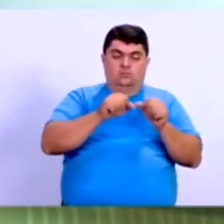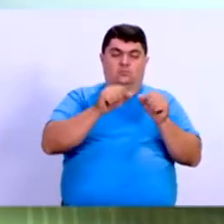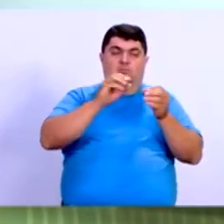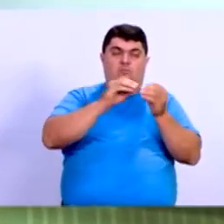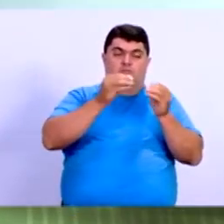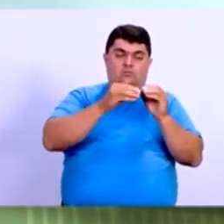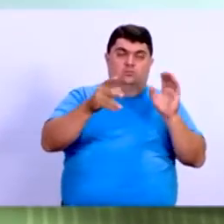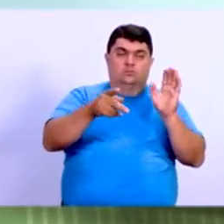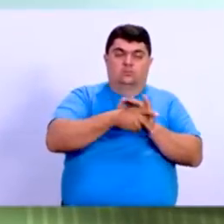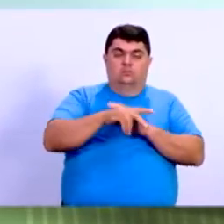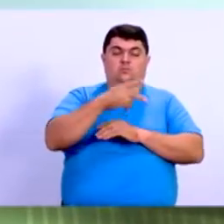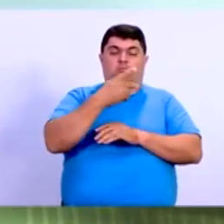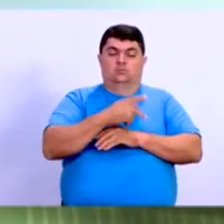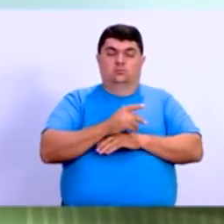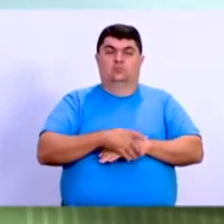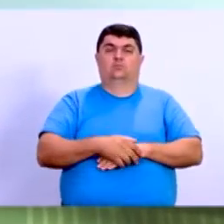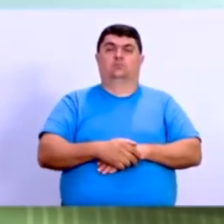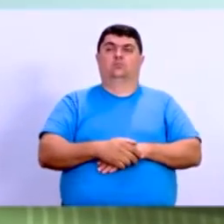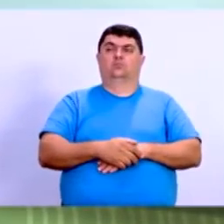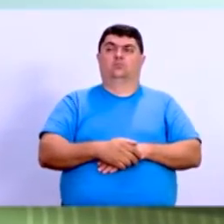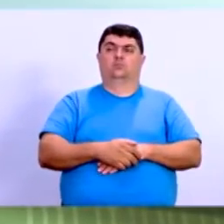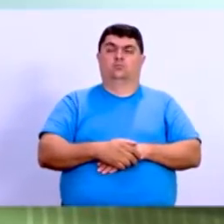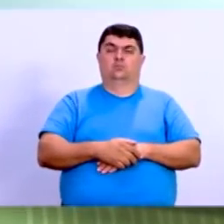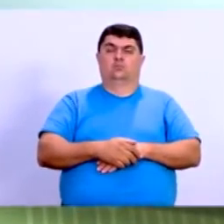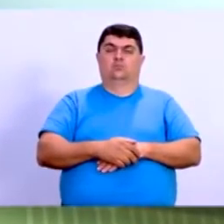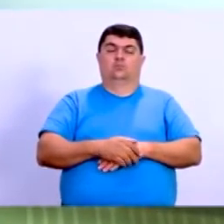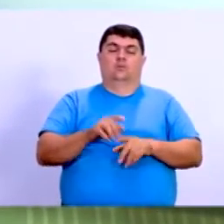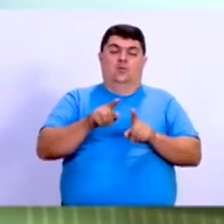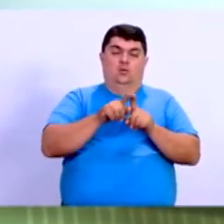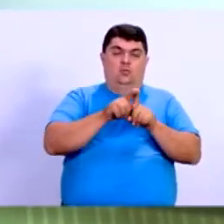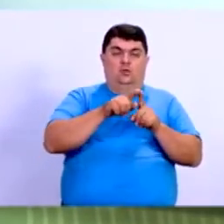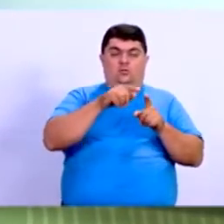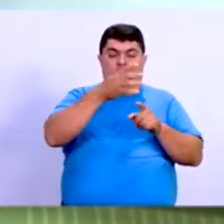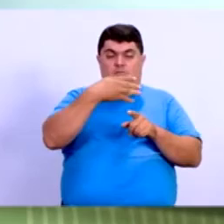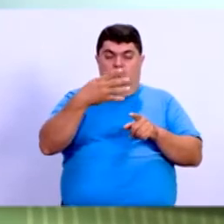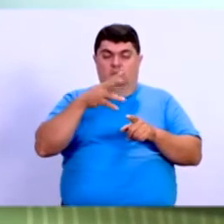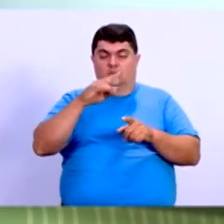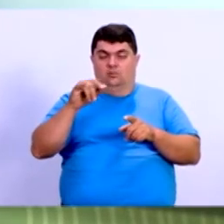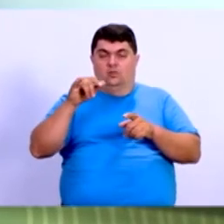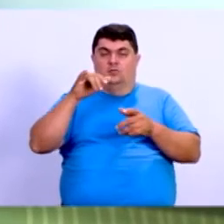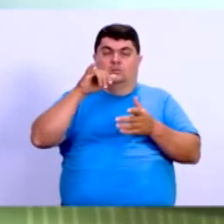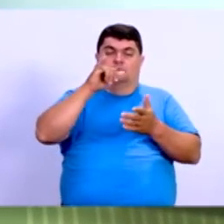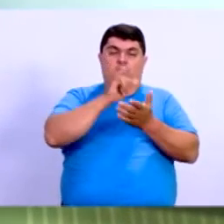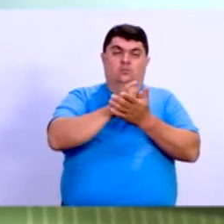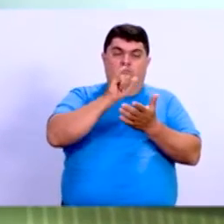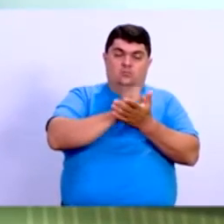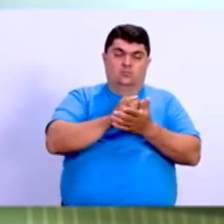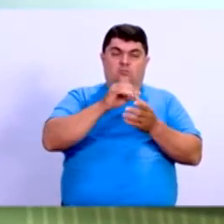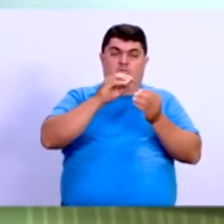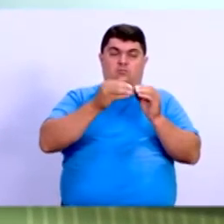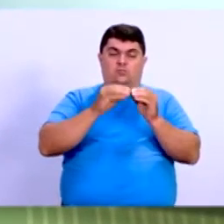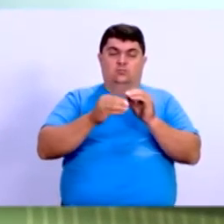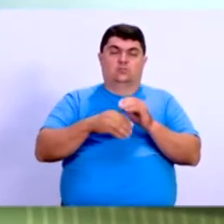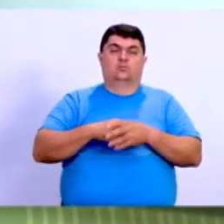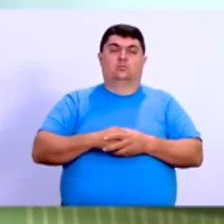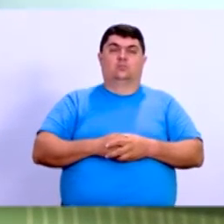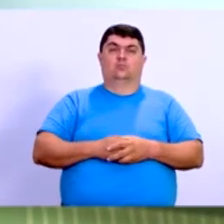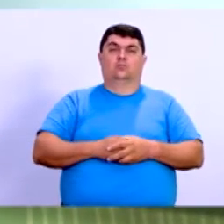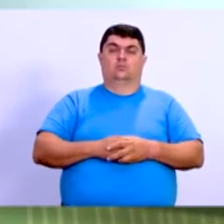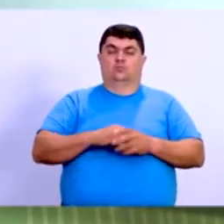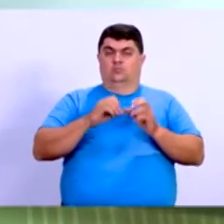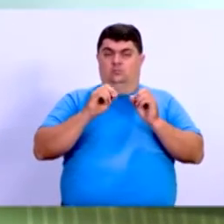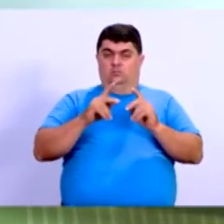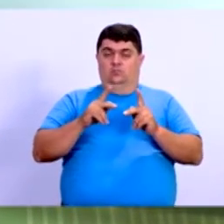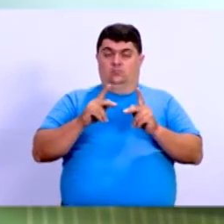comprar licença para usar o sistema operacional que vai rodar no banco de dados. Isso tudo precisa estar identificado,